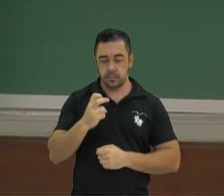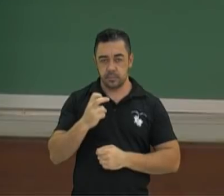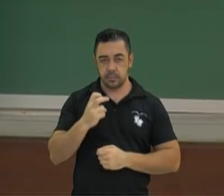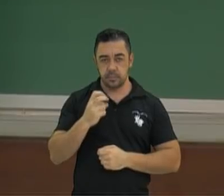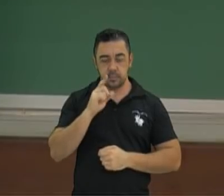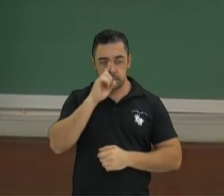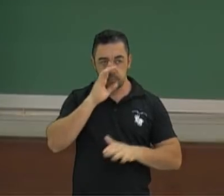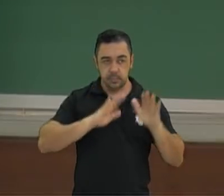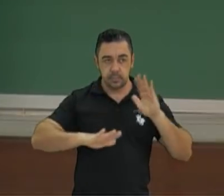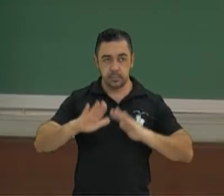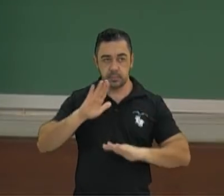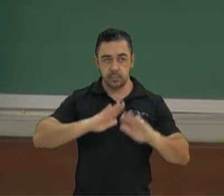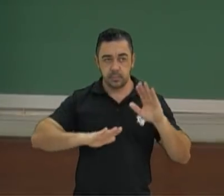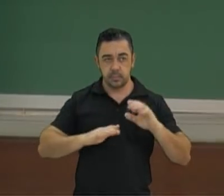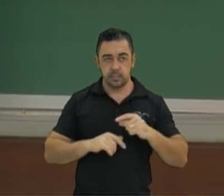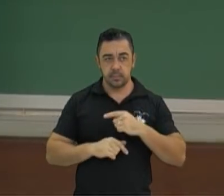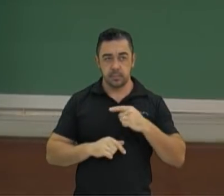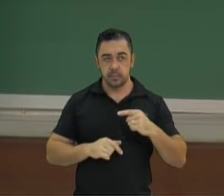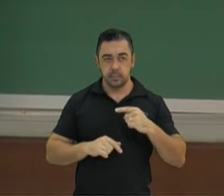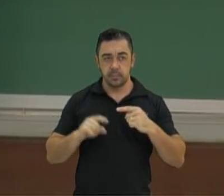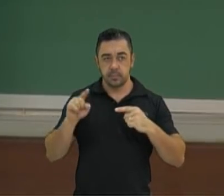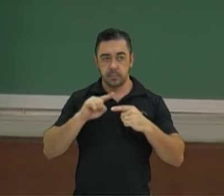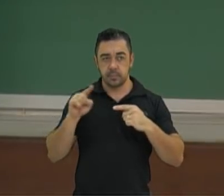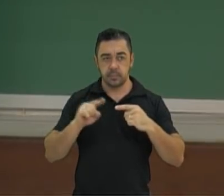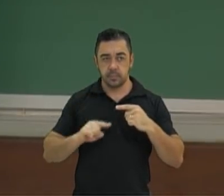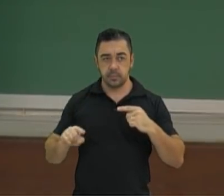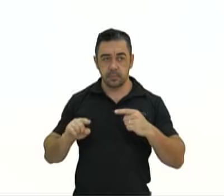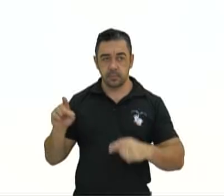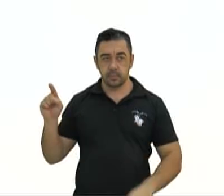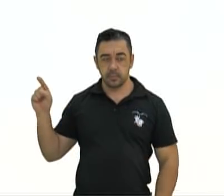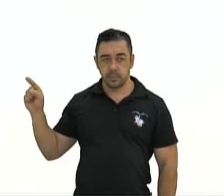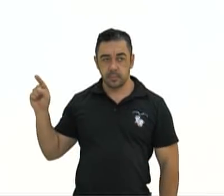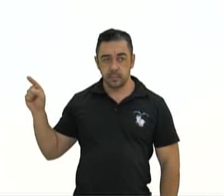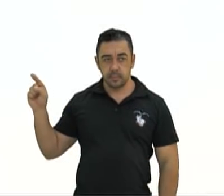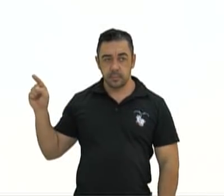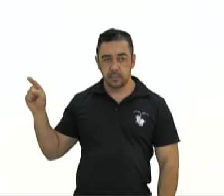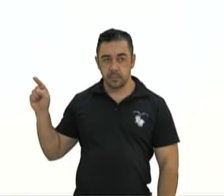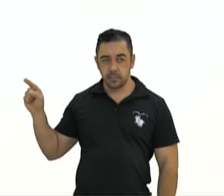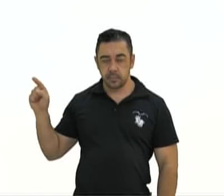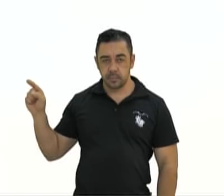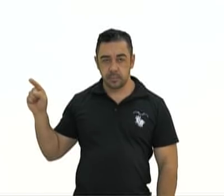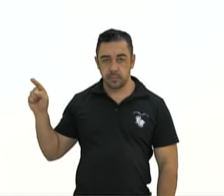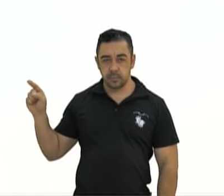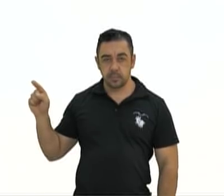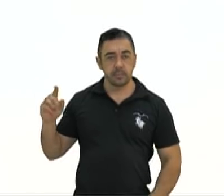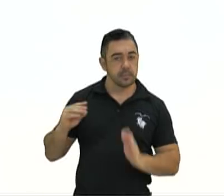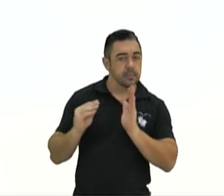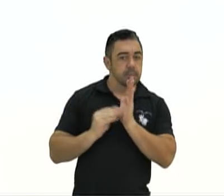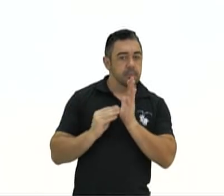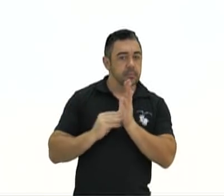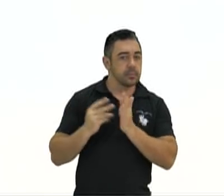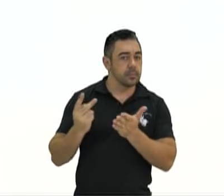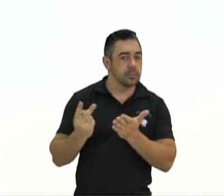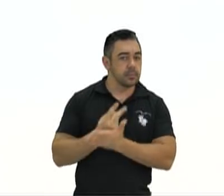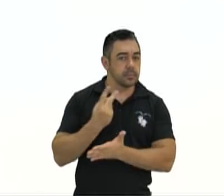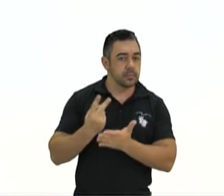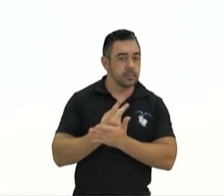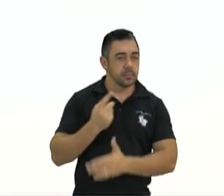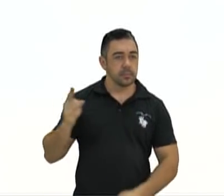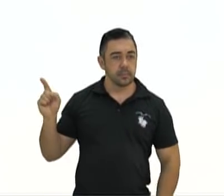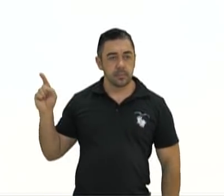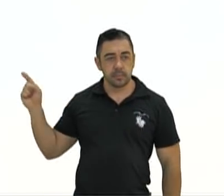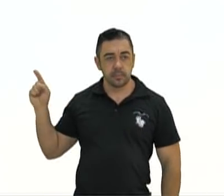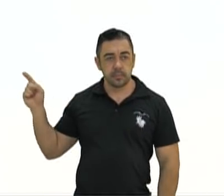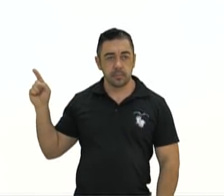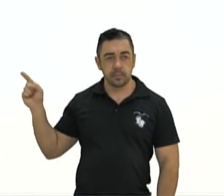e cuidado, ó, o meu z, tá? Gente, aqui tem um errinho, tá? Porque